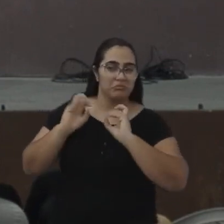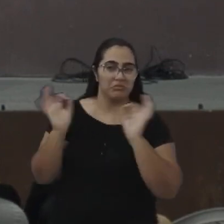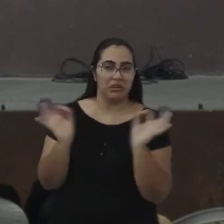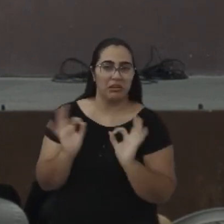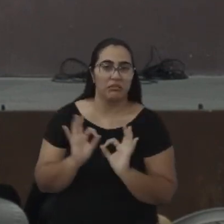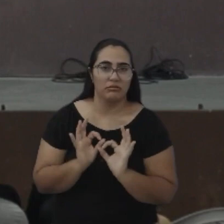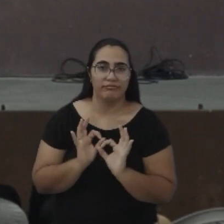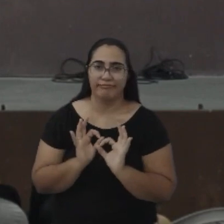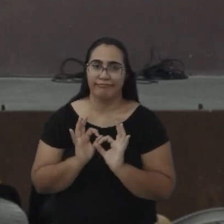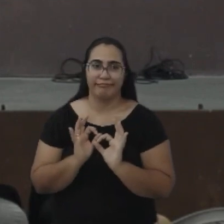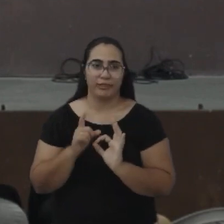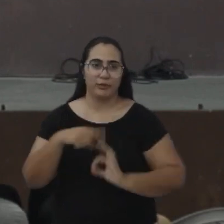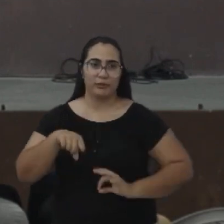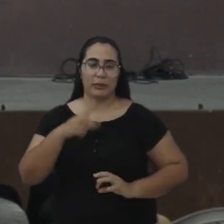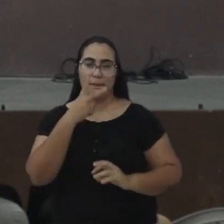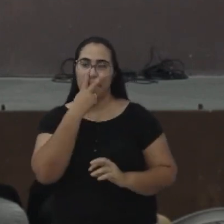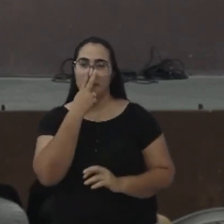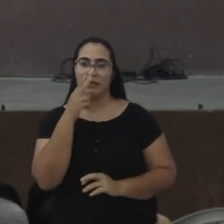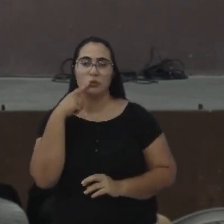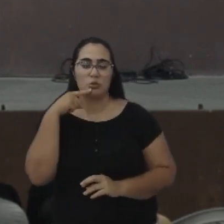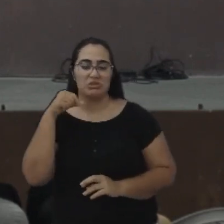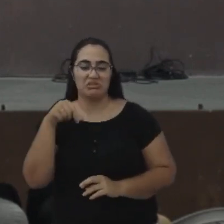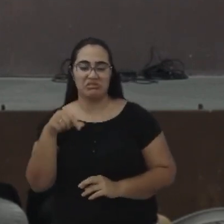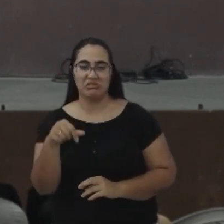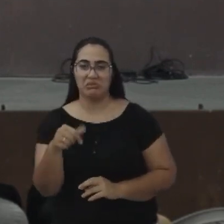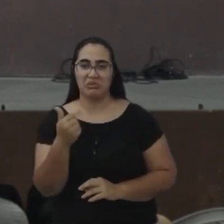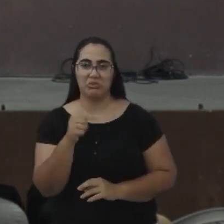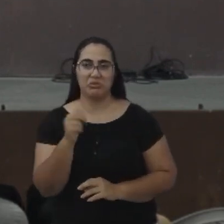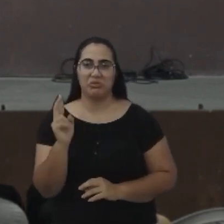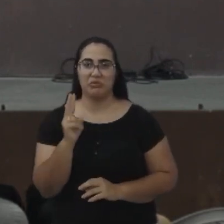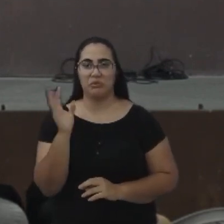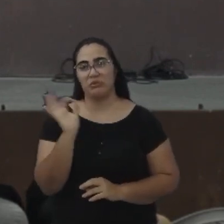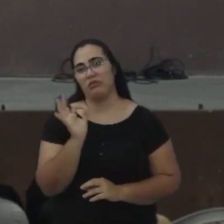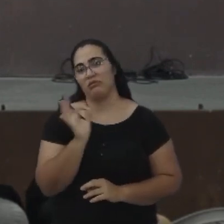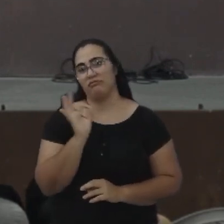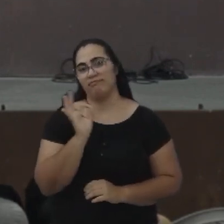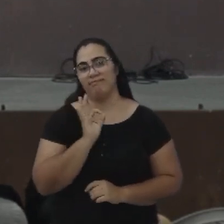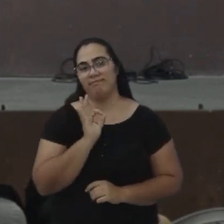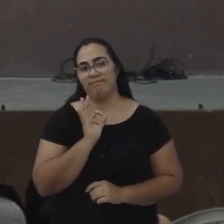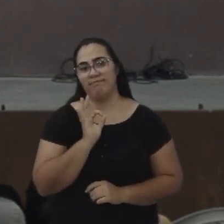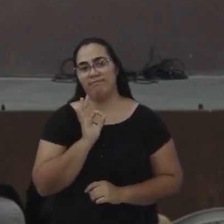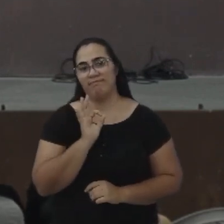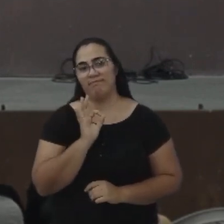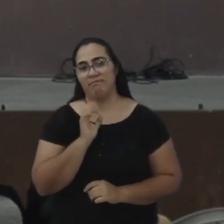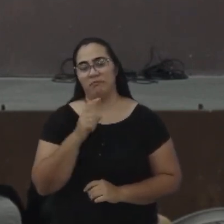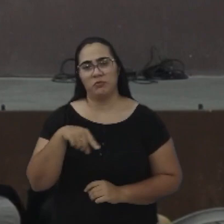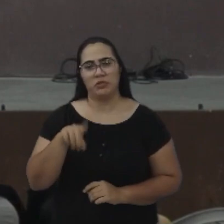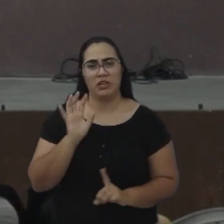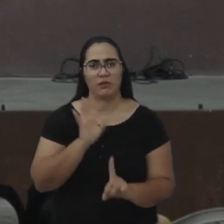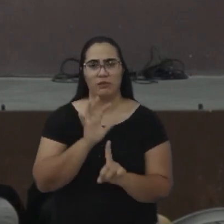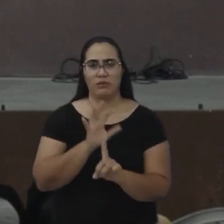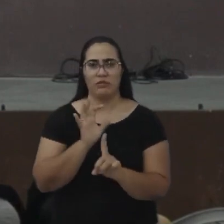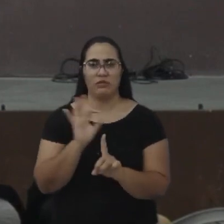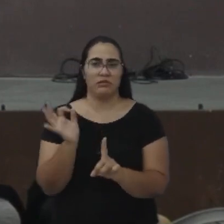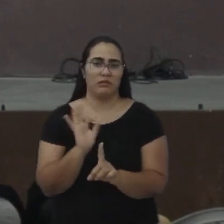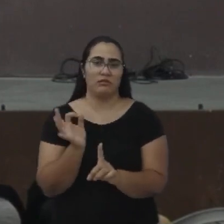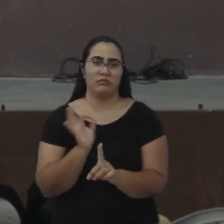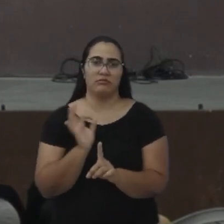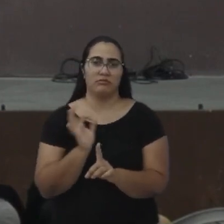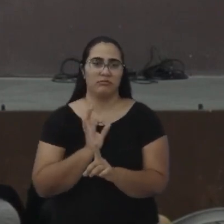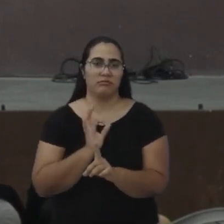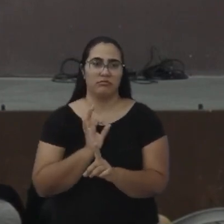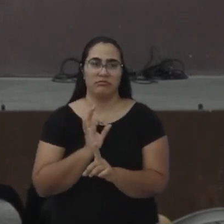sal insípido. Não presta para a função. Você não está incomodando. Você não está fazendo o olho arder.